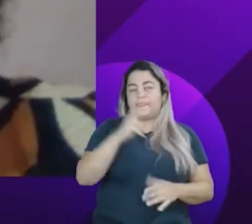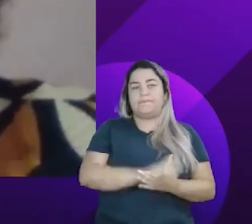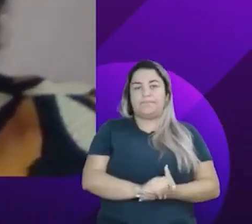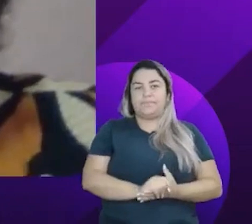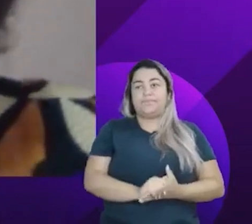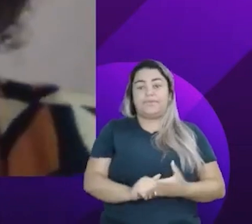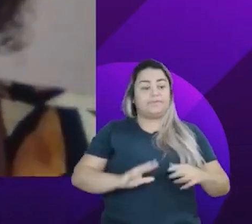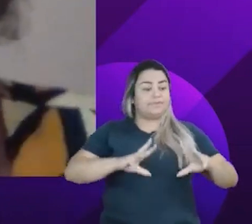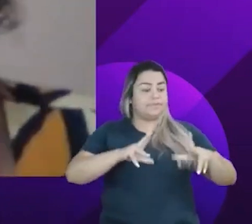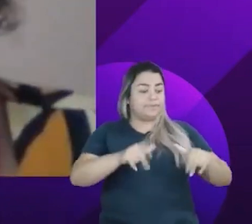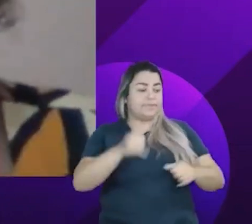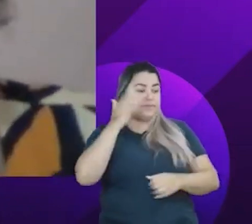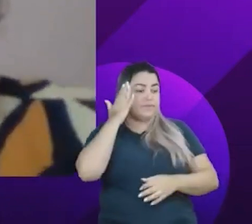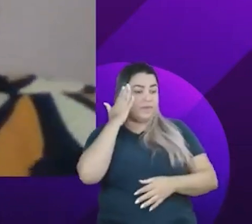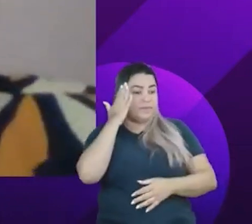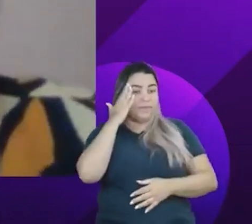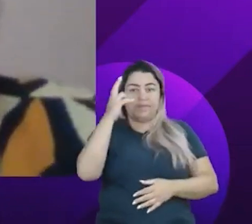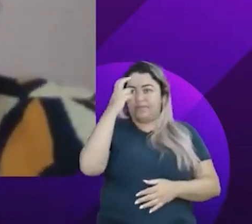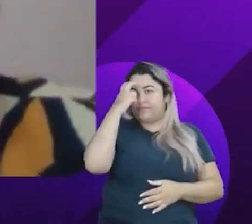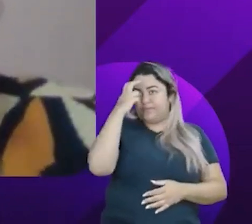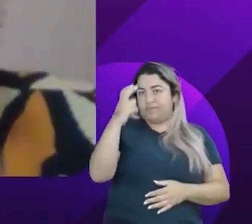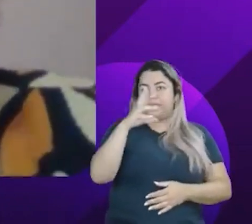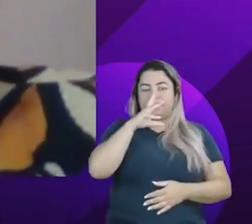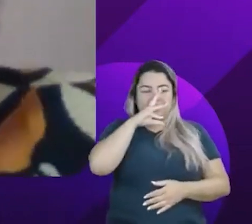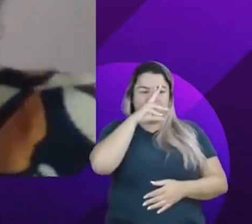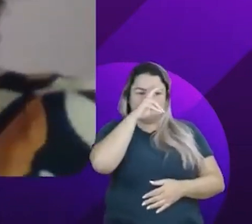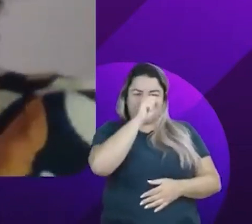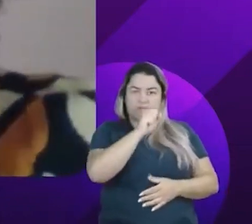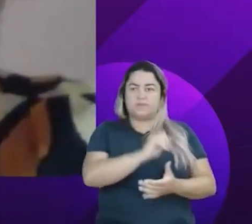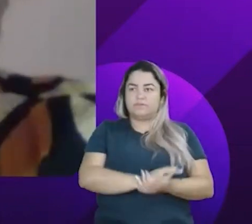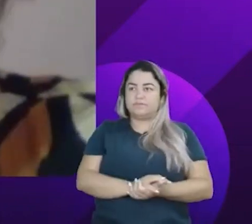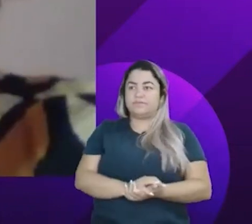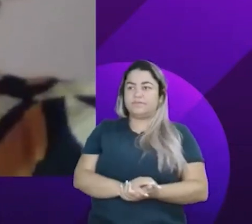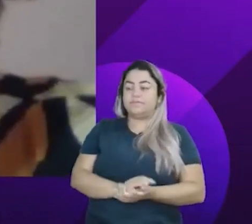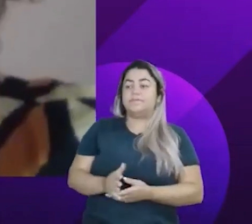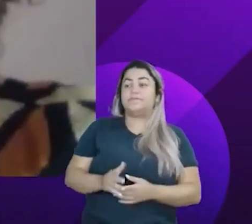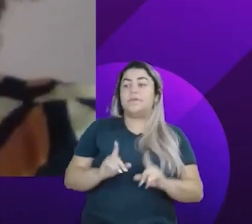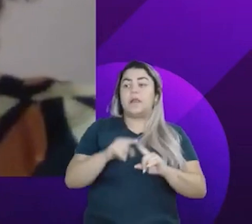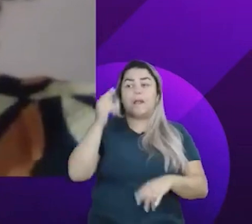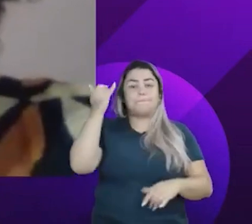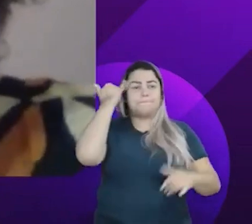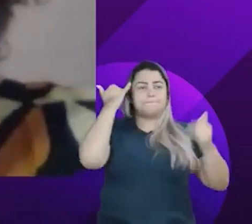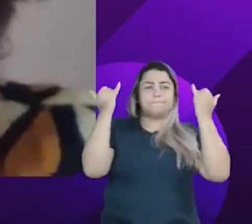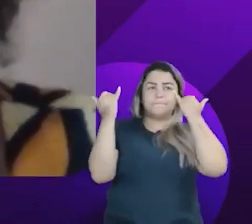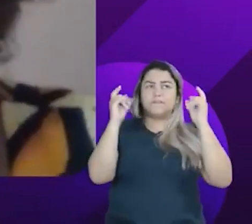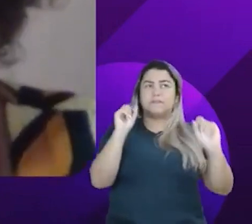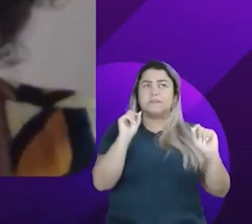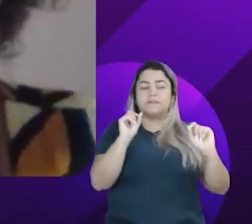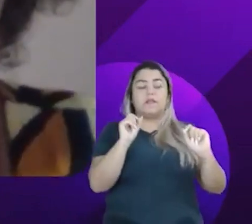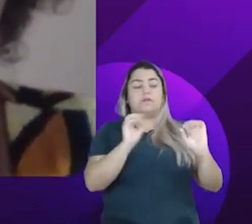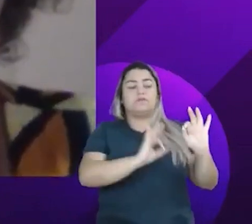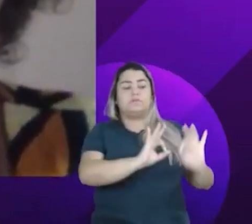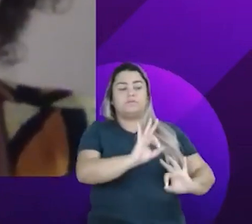isso tudo é o saber cultural que se fortalece. A gente vai lá para pensar na